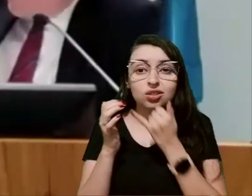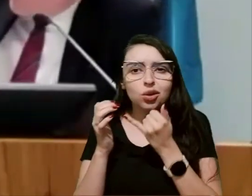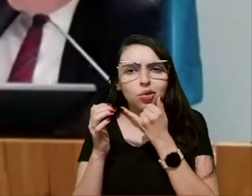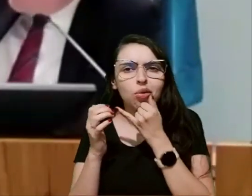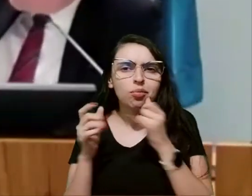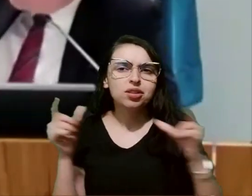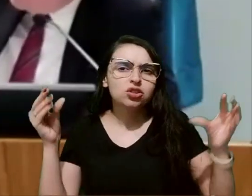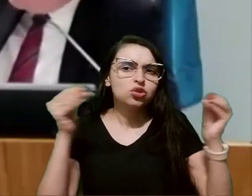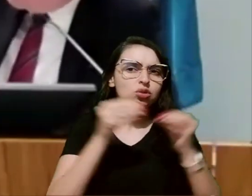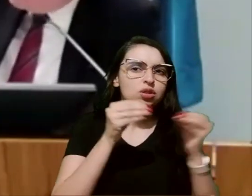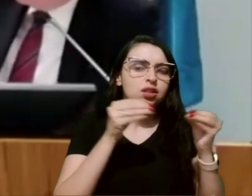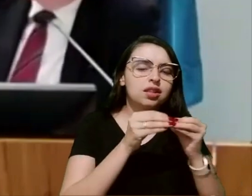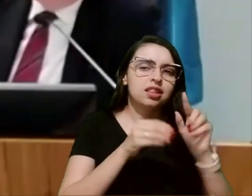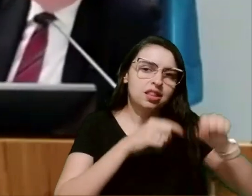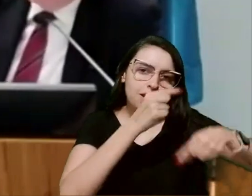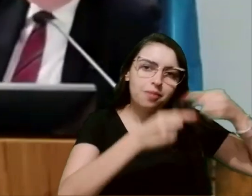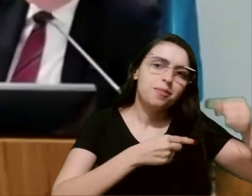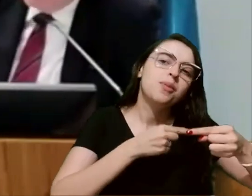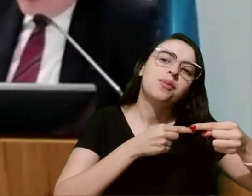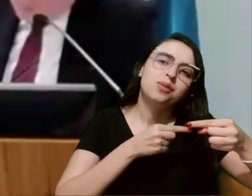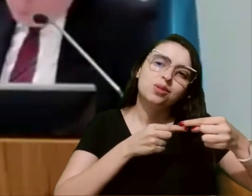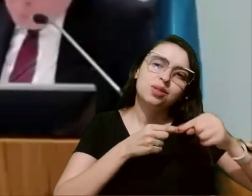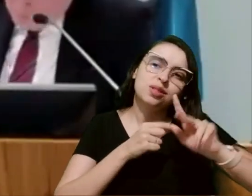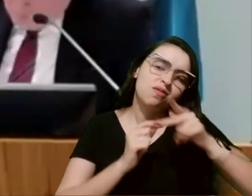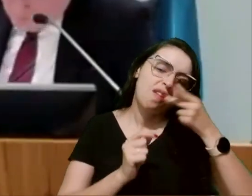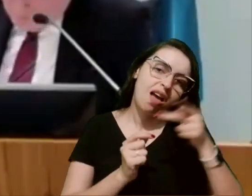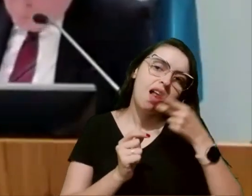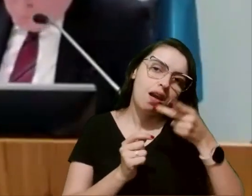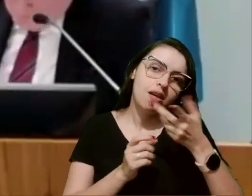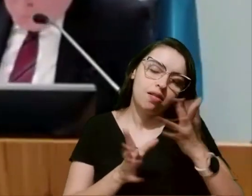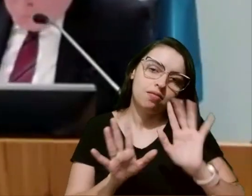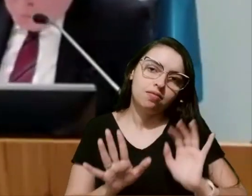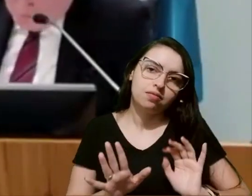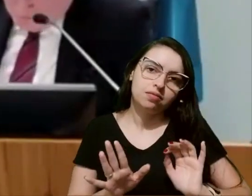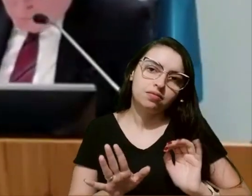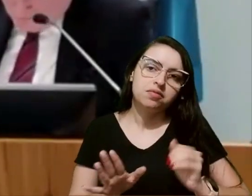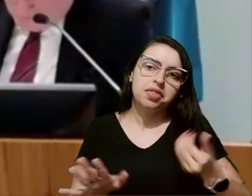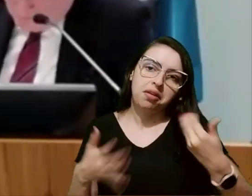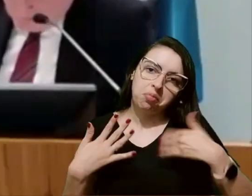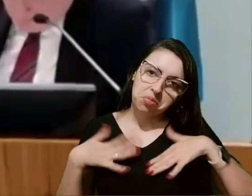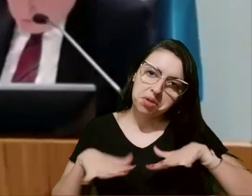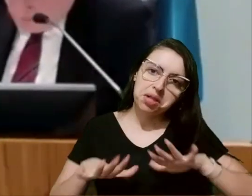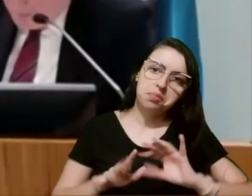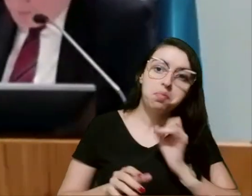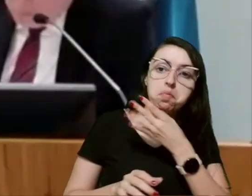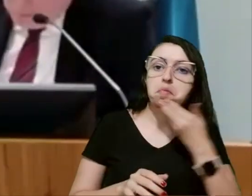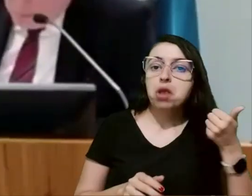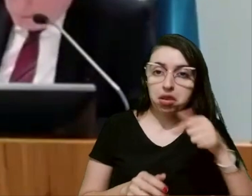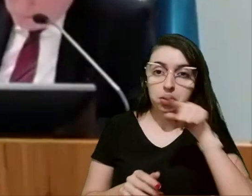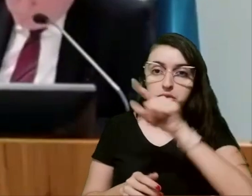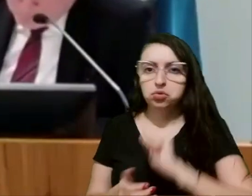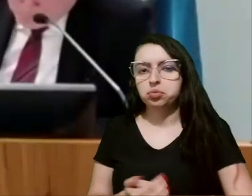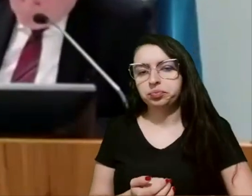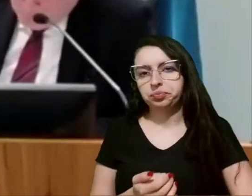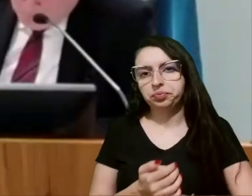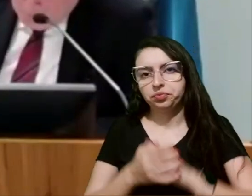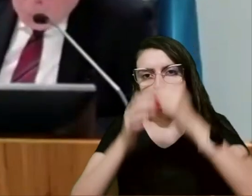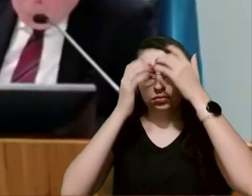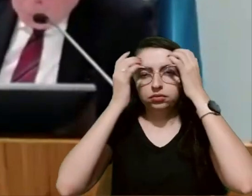eu estou fazendo esses links, mas depois o senhor desenvolva como achar mais adequado.